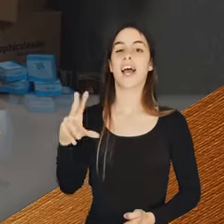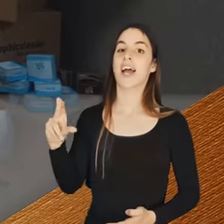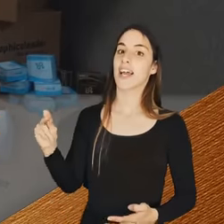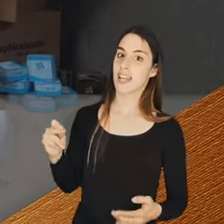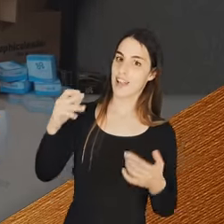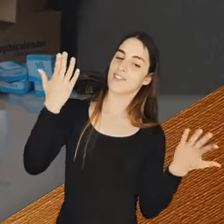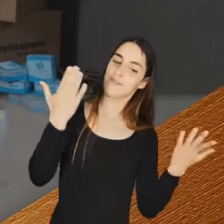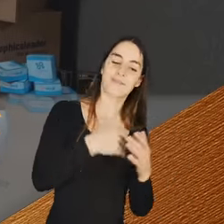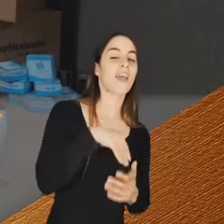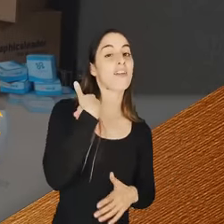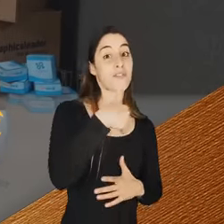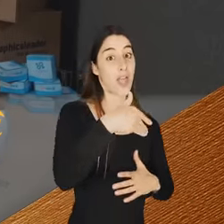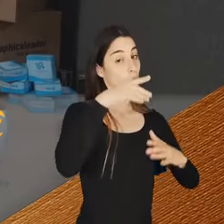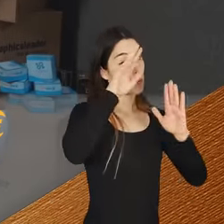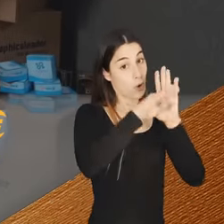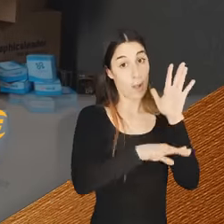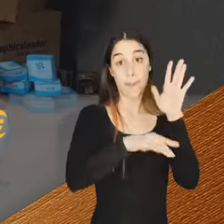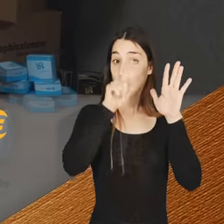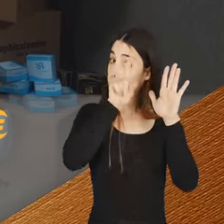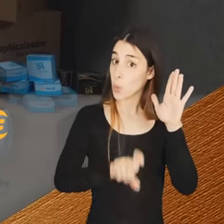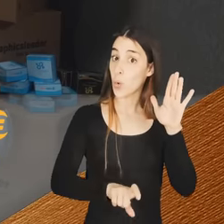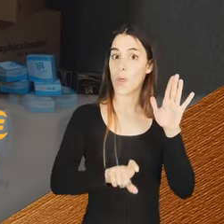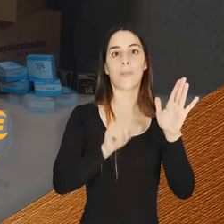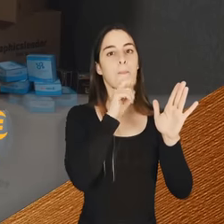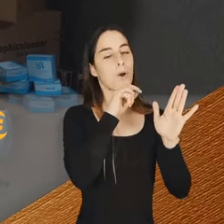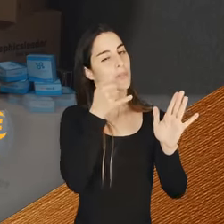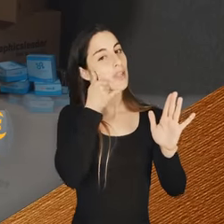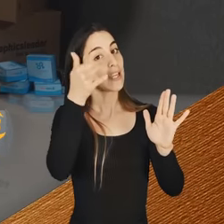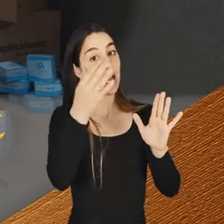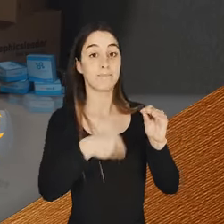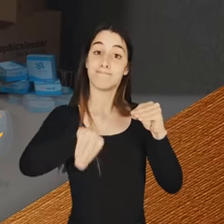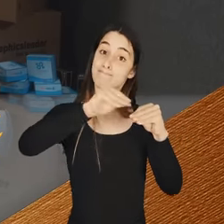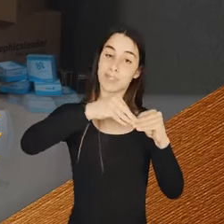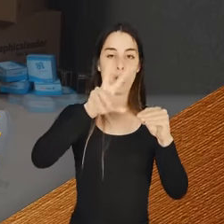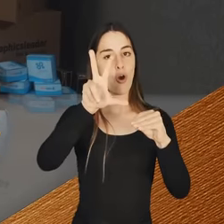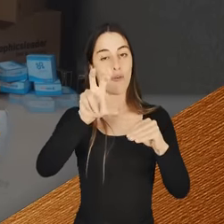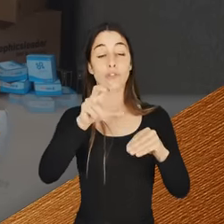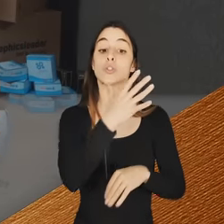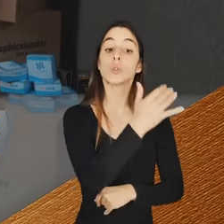manter durante sempre. Todo o programa de hoje. Por isso, é só ligarem. Recordo o número